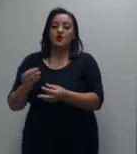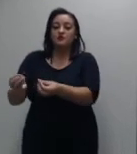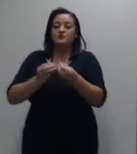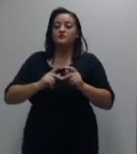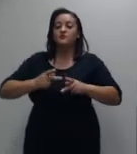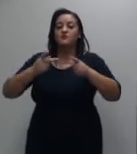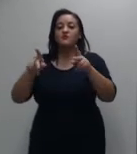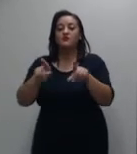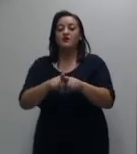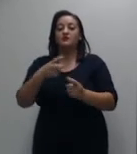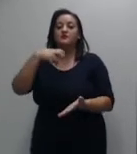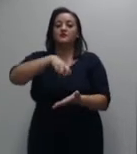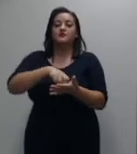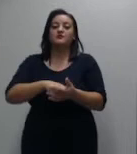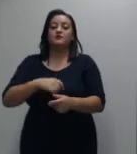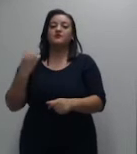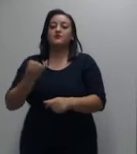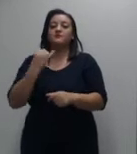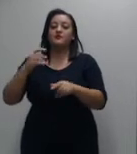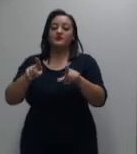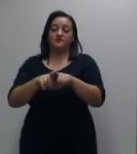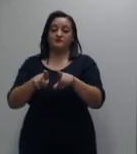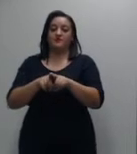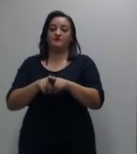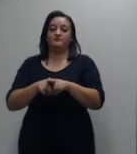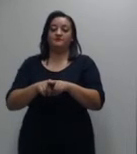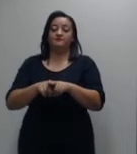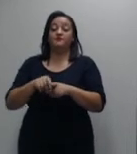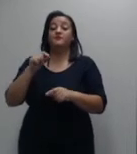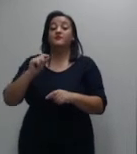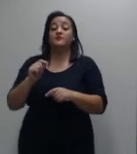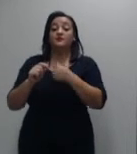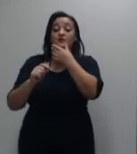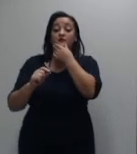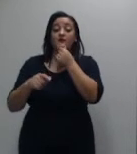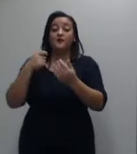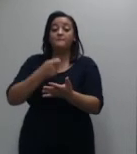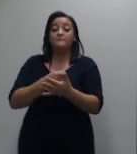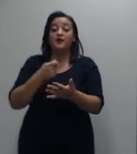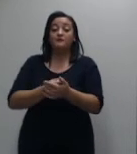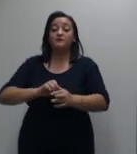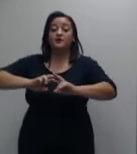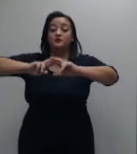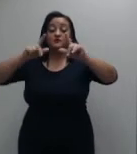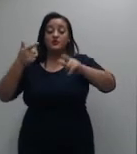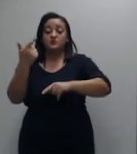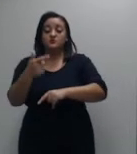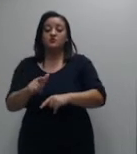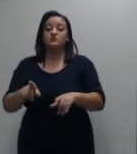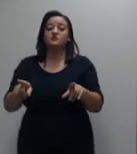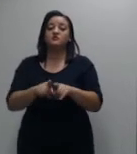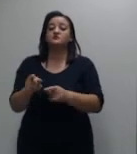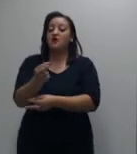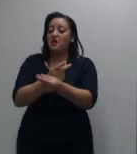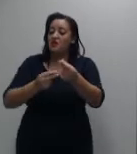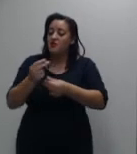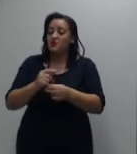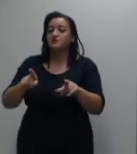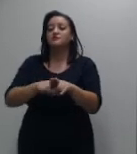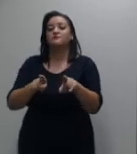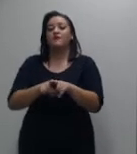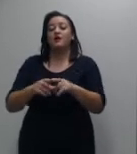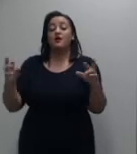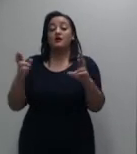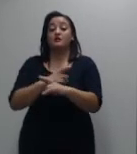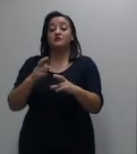referente a coordenação principal e ainda pende de pagamento de diversas outras quantias seja